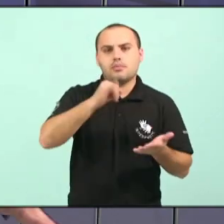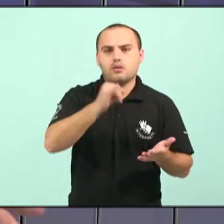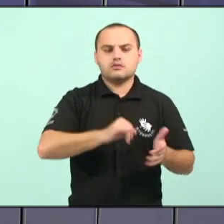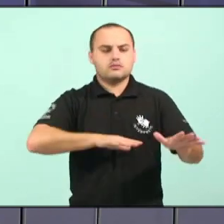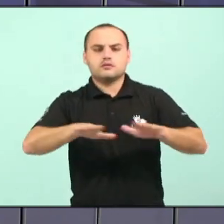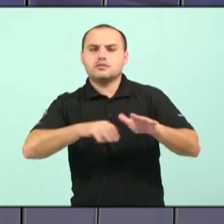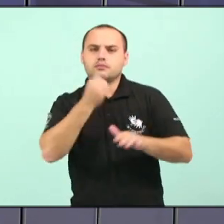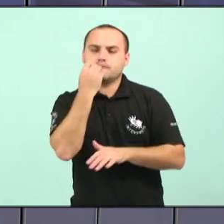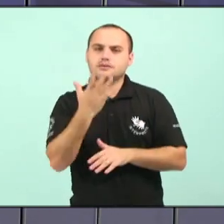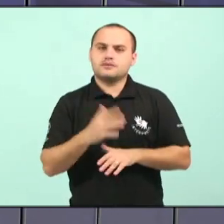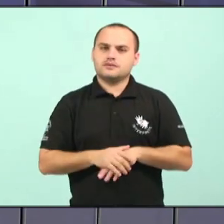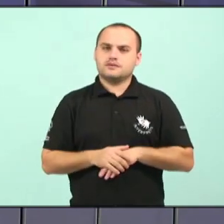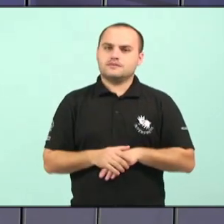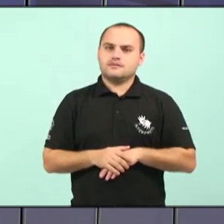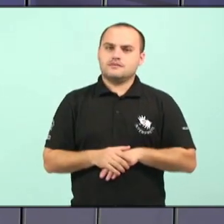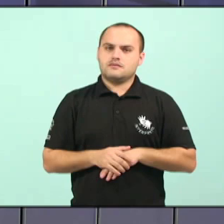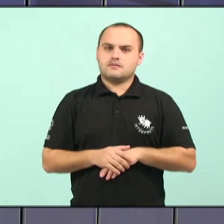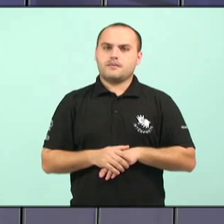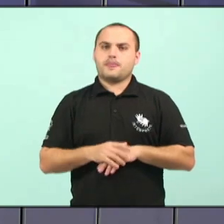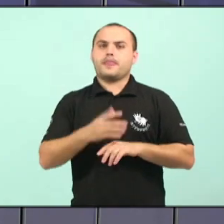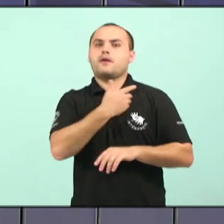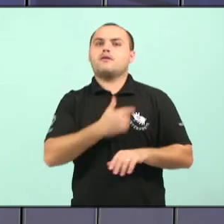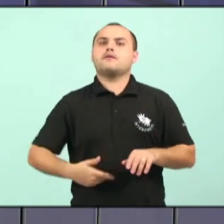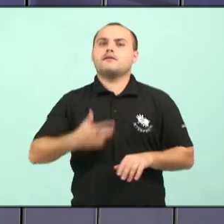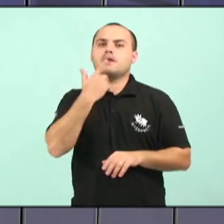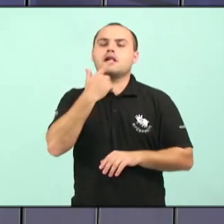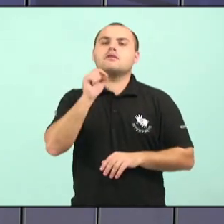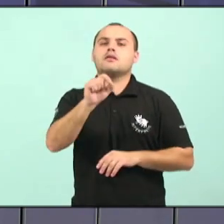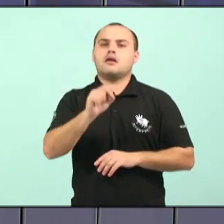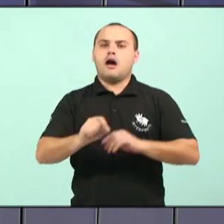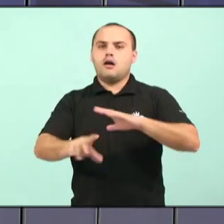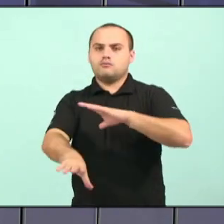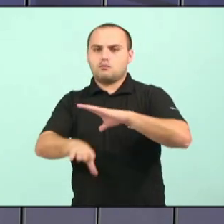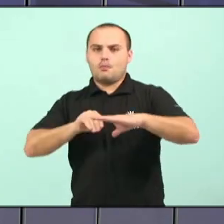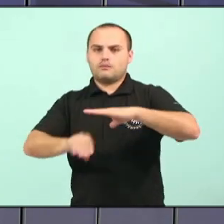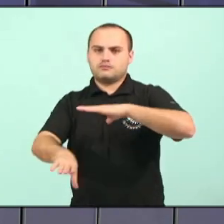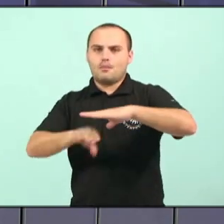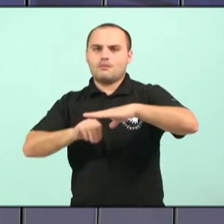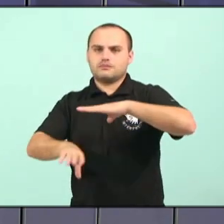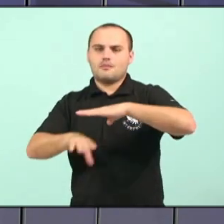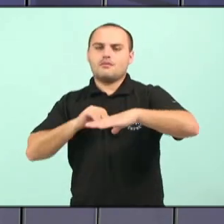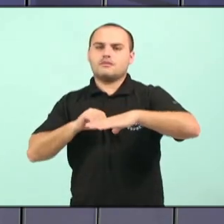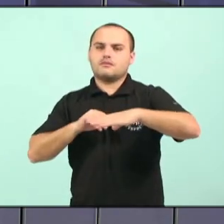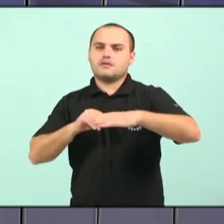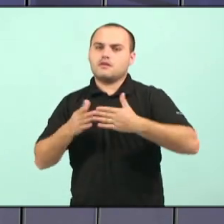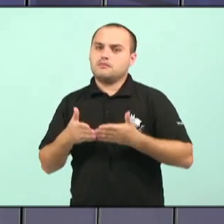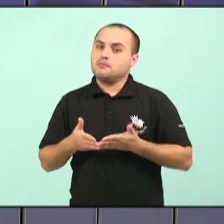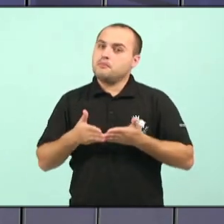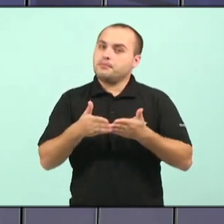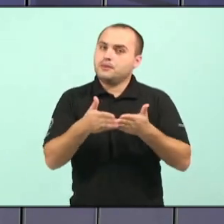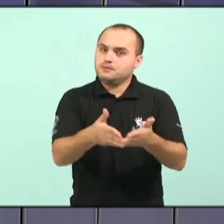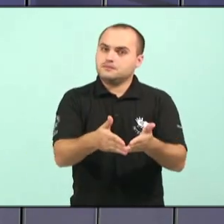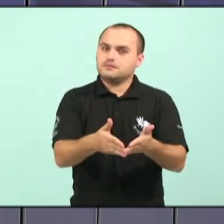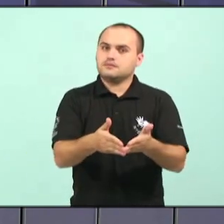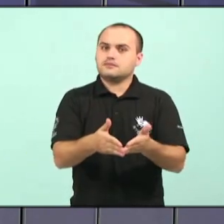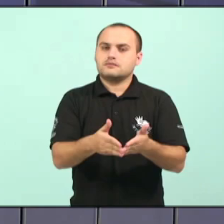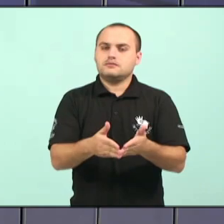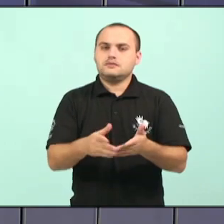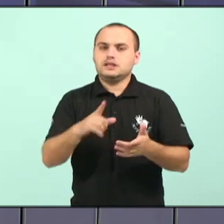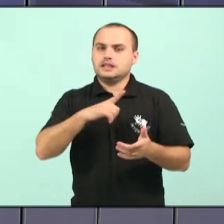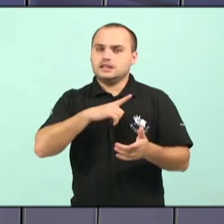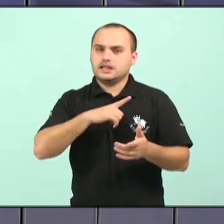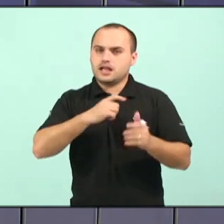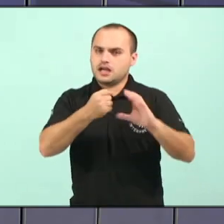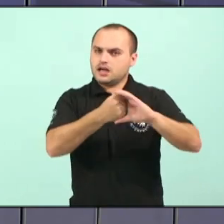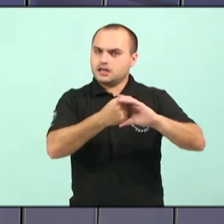o governo bota? Principalmente dragagem. A dragagem de aprofundamento. Nós temos um porto que não é um porto com